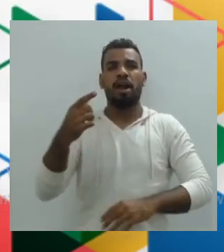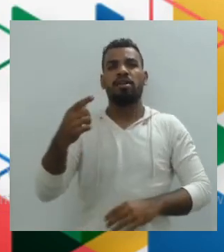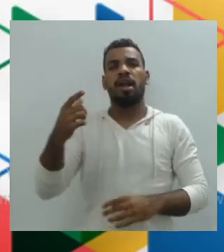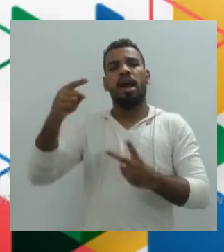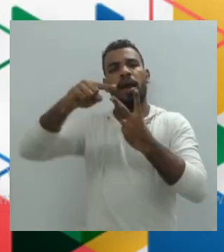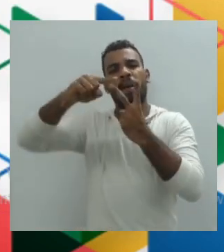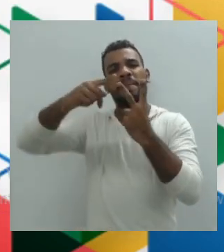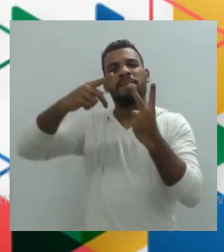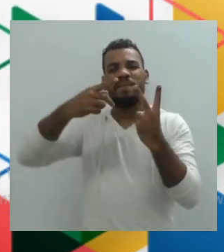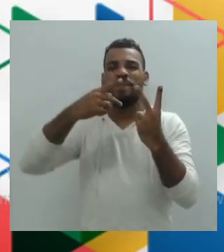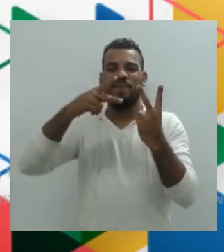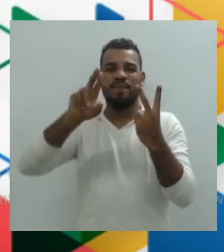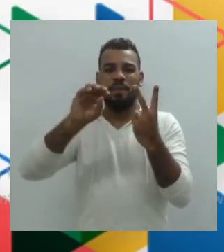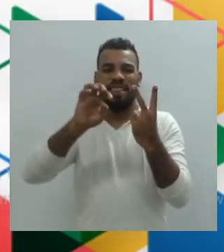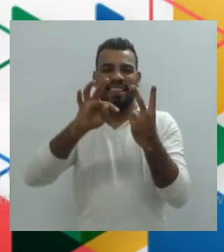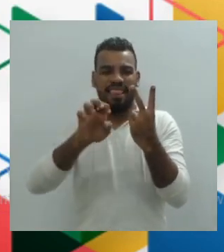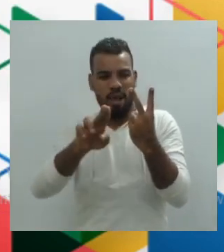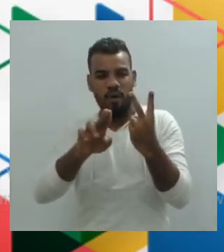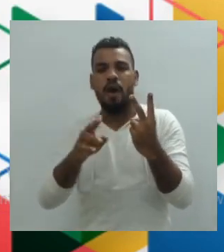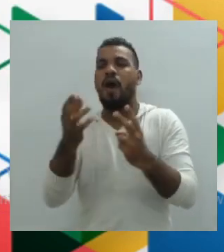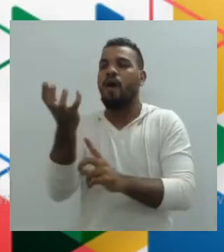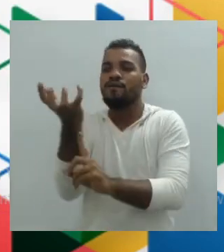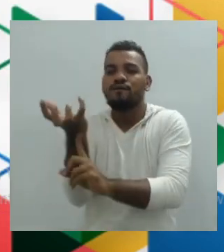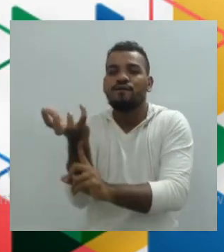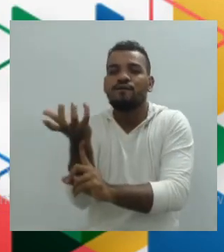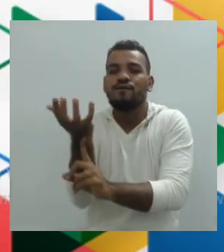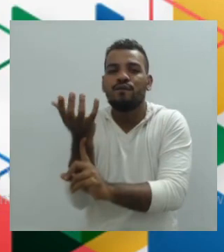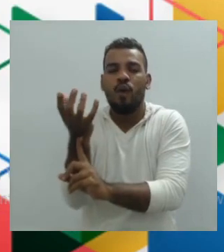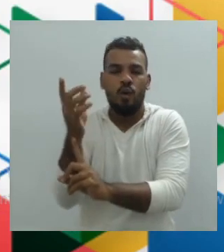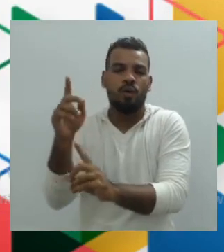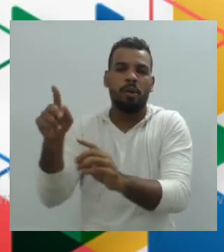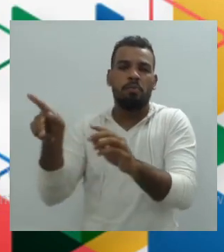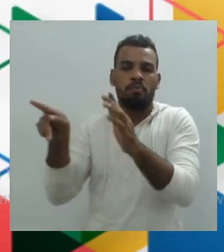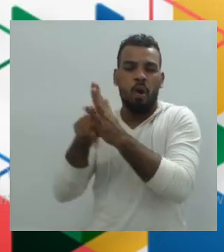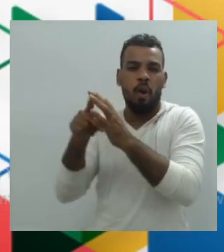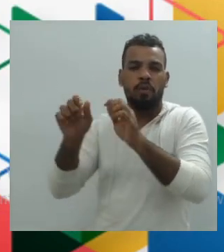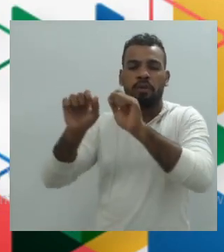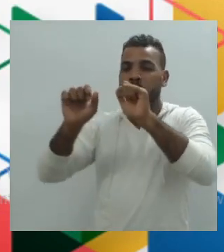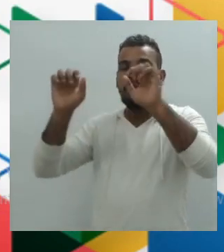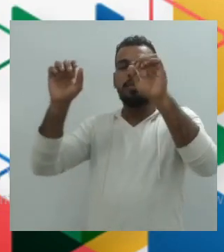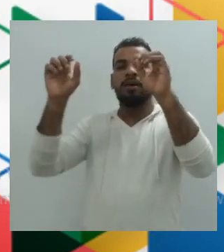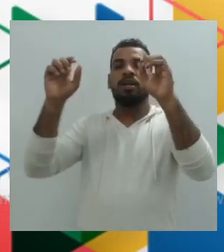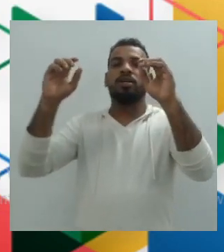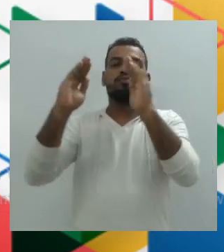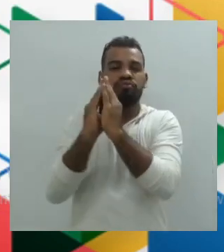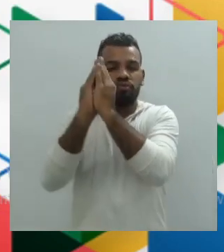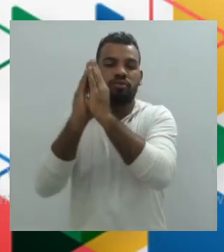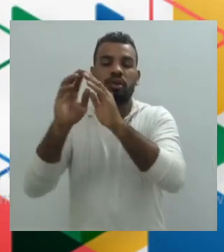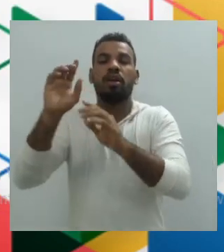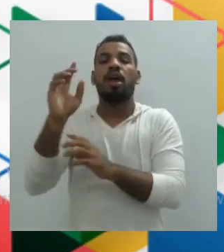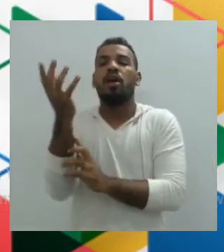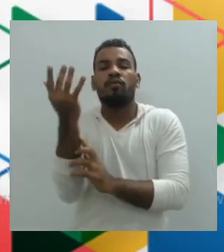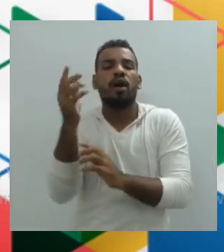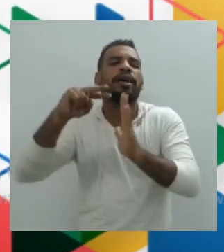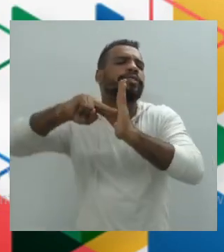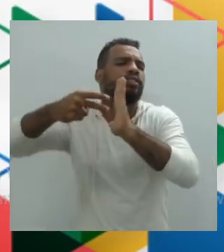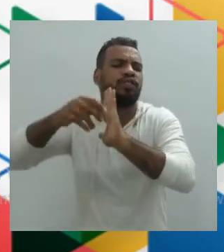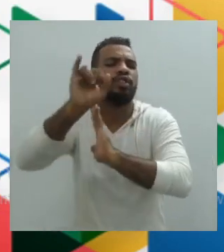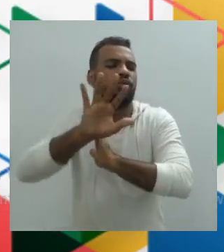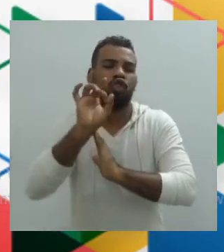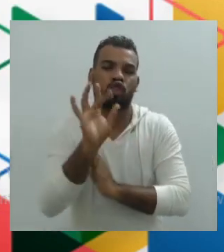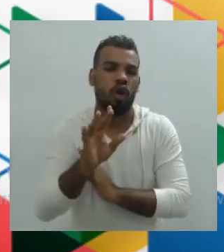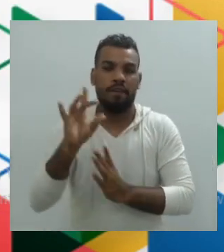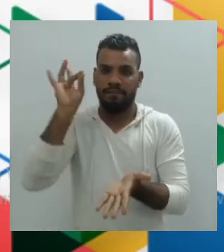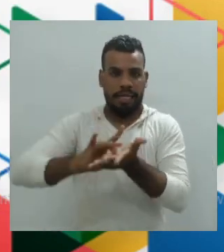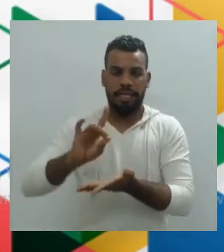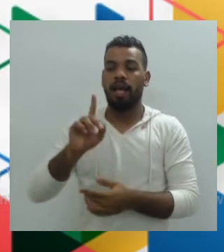Esse fogo é simbólico, esse fogo ele traz como a chama do conhecimento humano, é a chama que